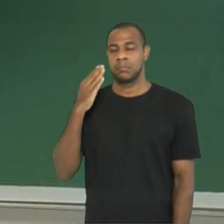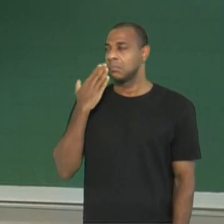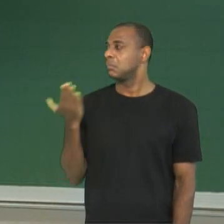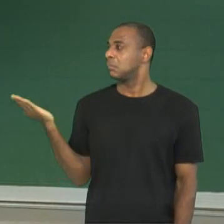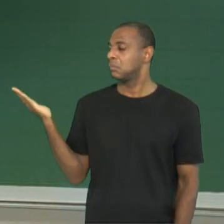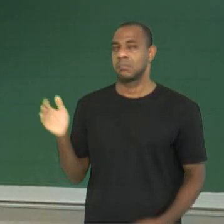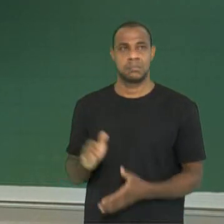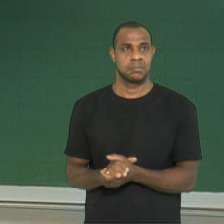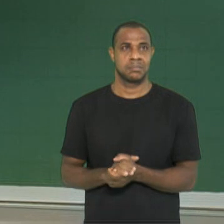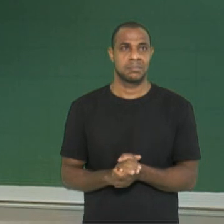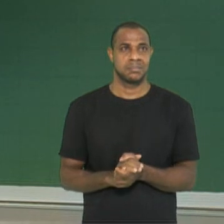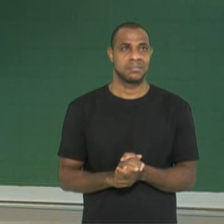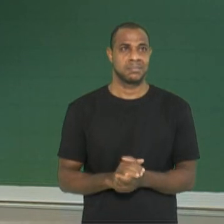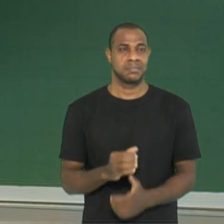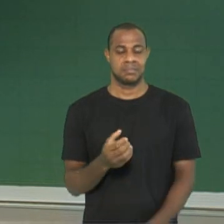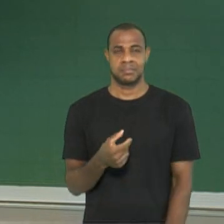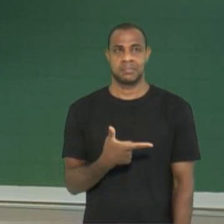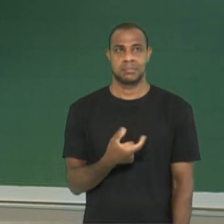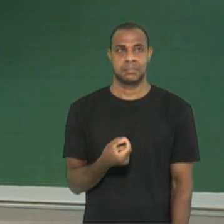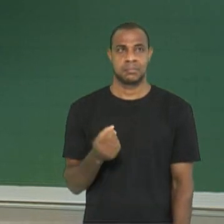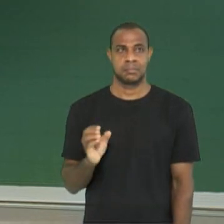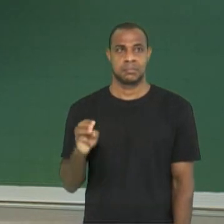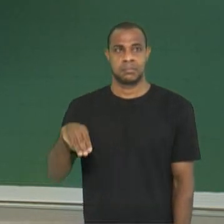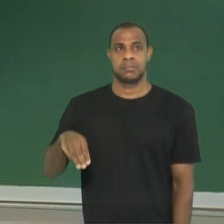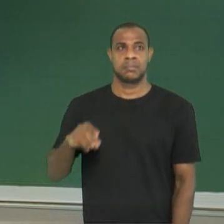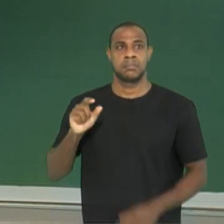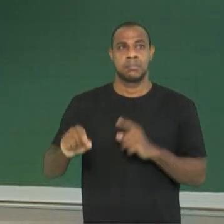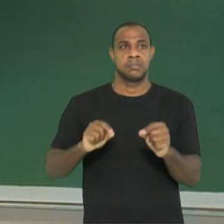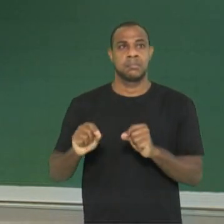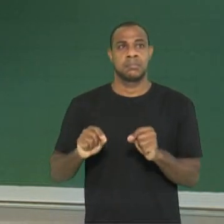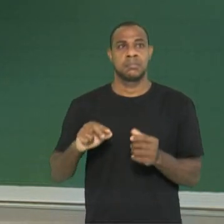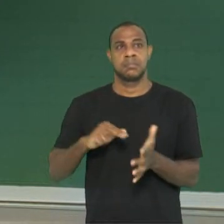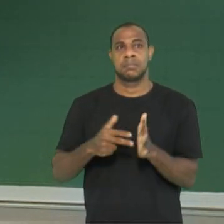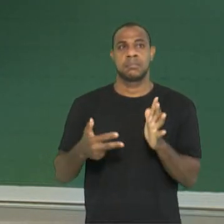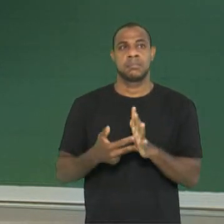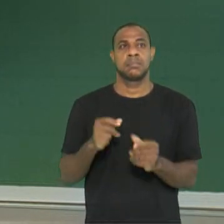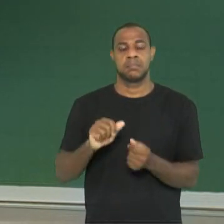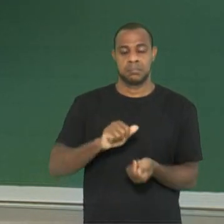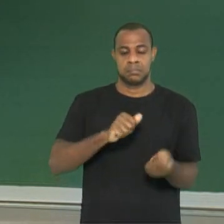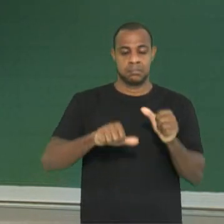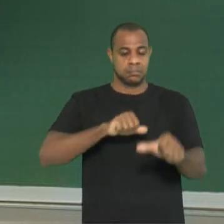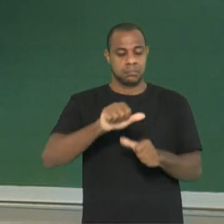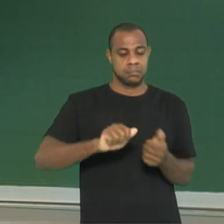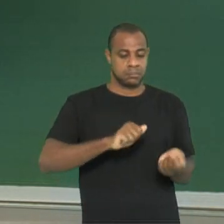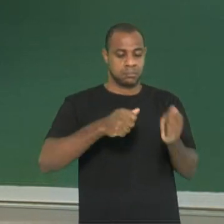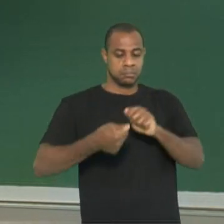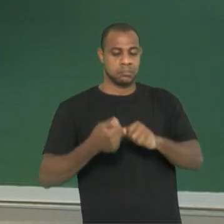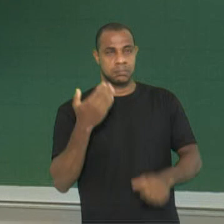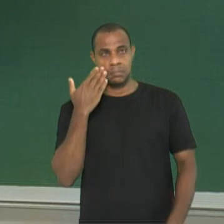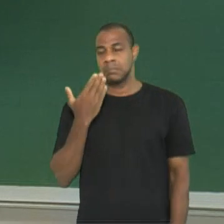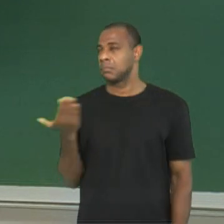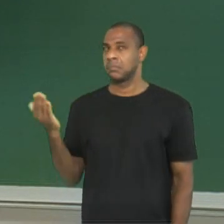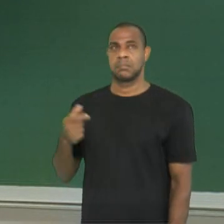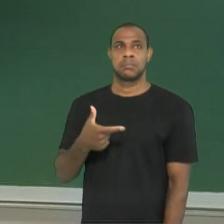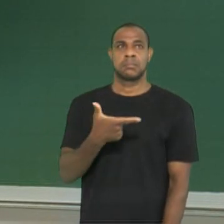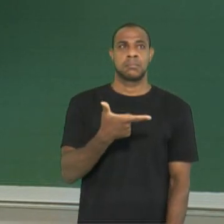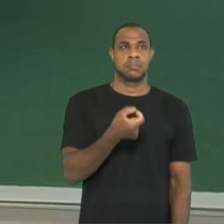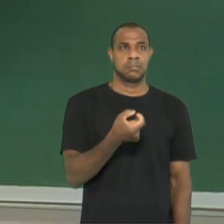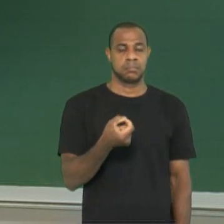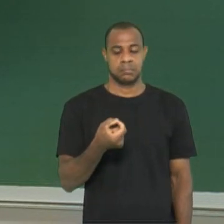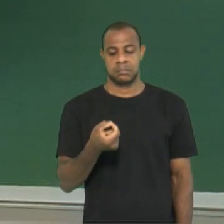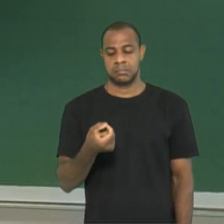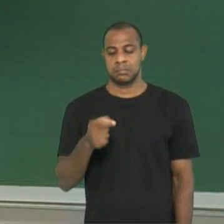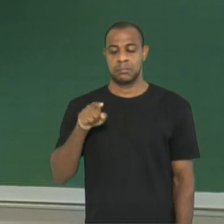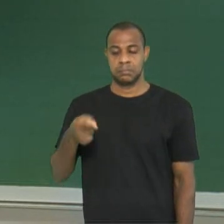mapa valendo 200 mil centímetros na realidade, e quando fazemos a transformação dos 200 mil